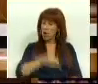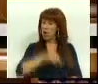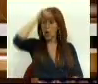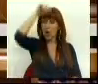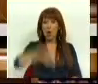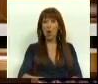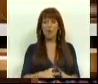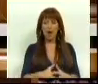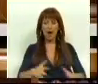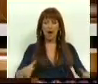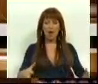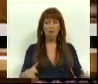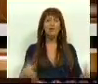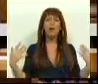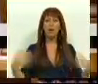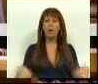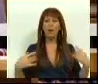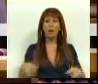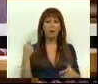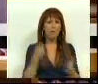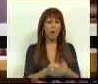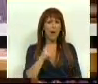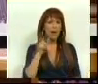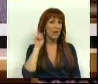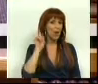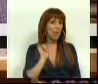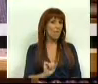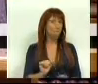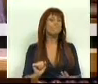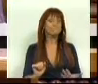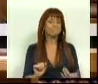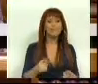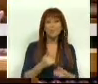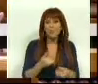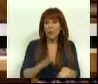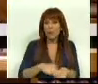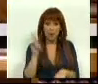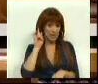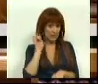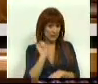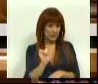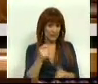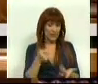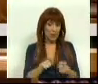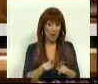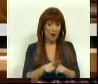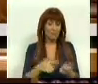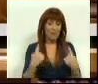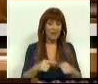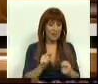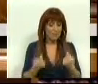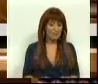imediata: aumentar significativamente as tarifas. É claro, porque se as tarifas passam a